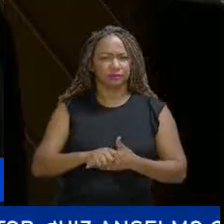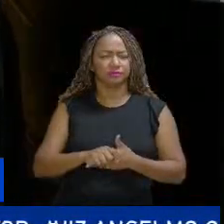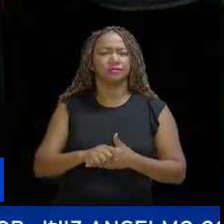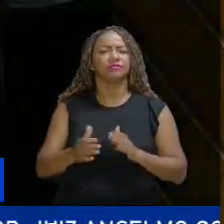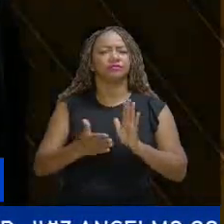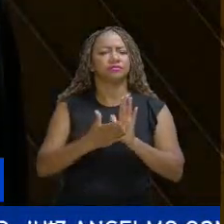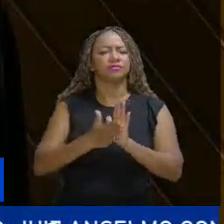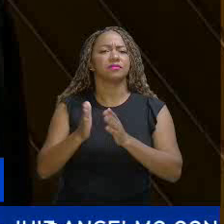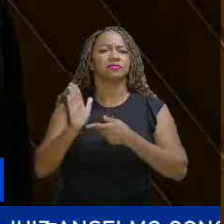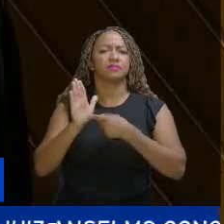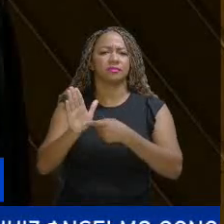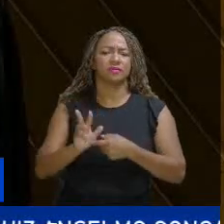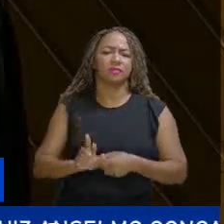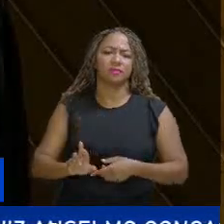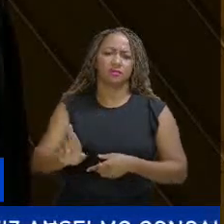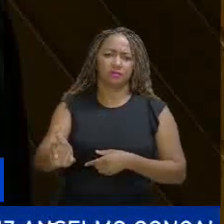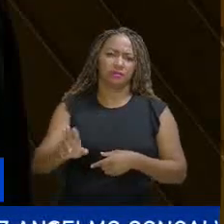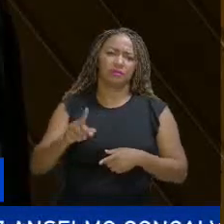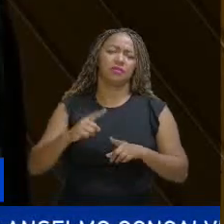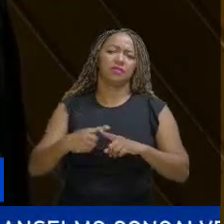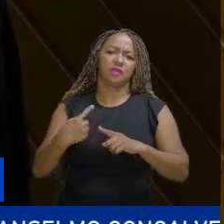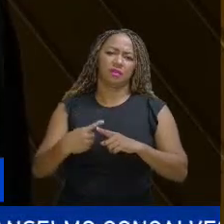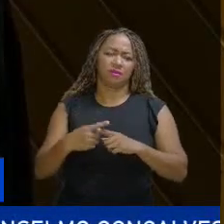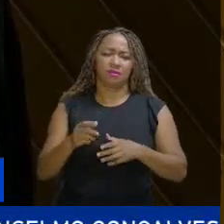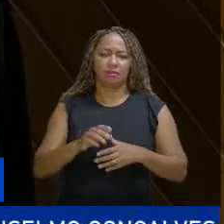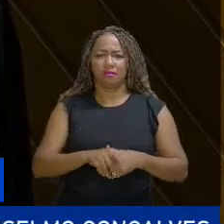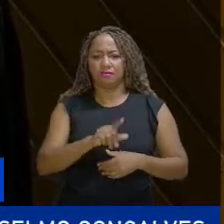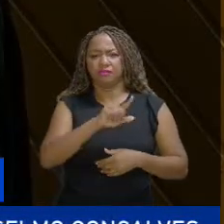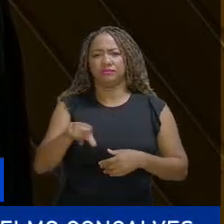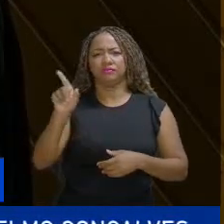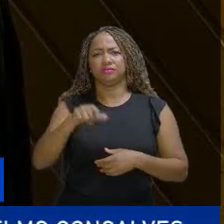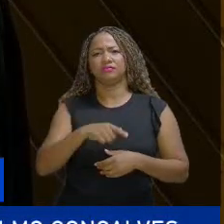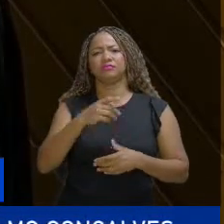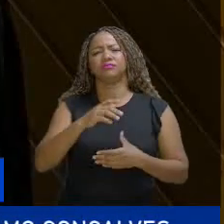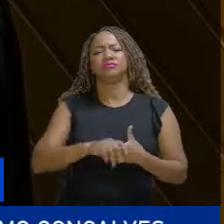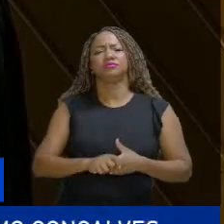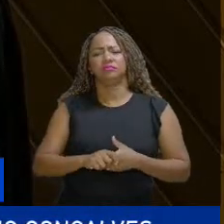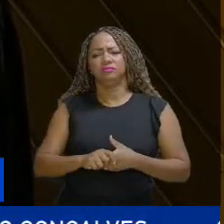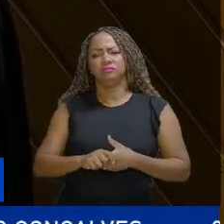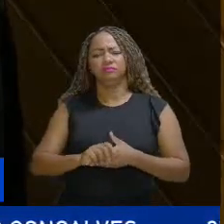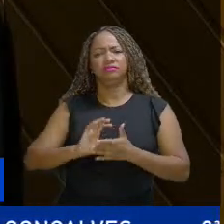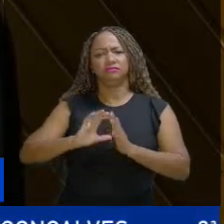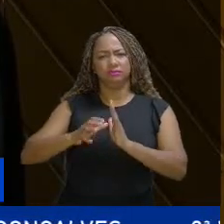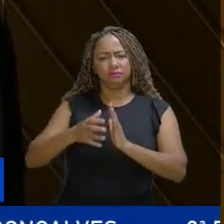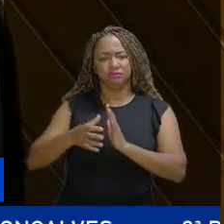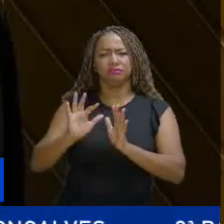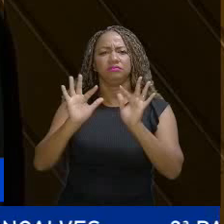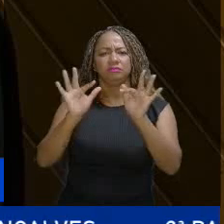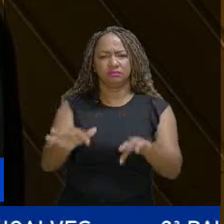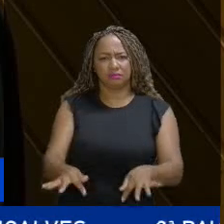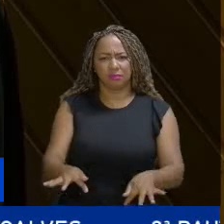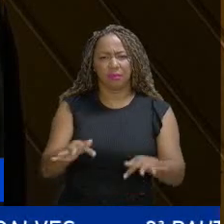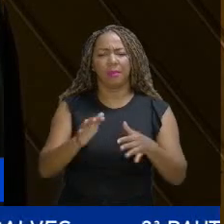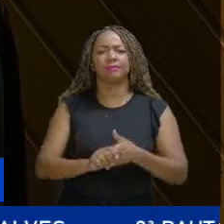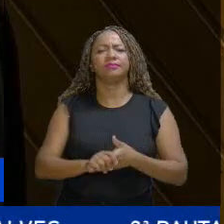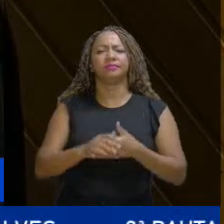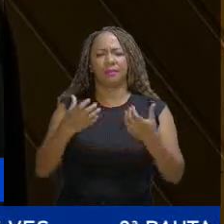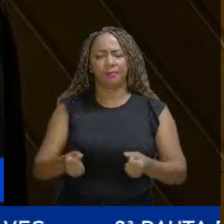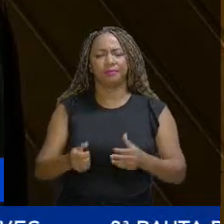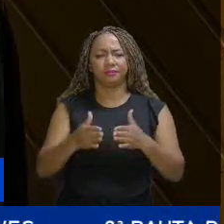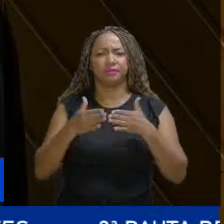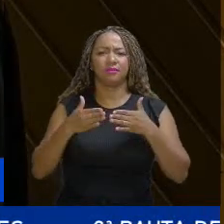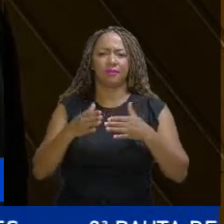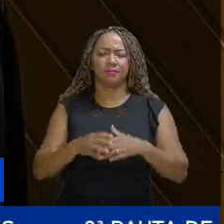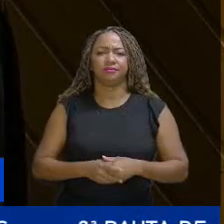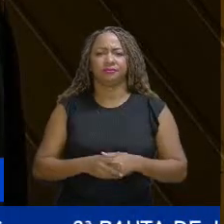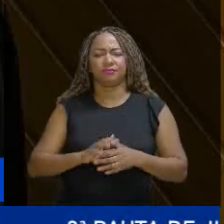da presente representação com vistas à suspensão do diretório que se manteve omisso. Ao final, requeriu a procedência do